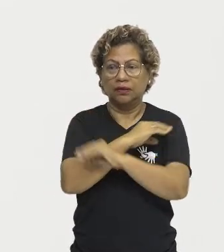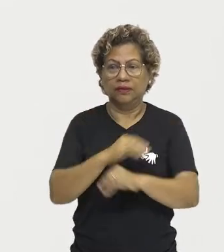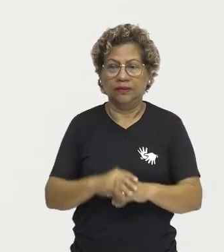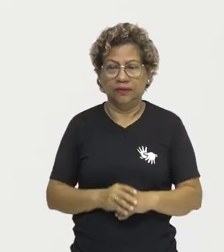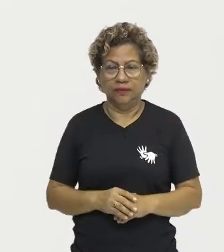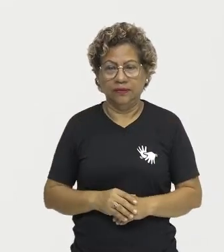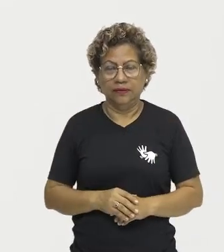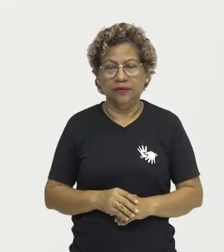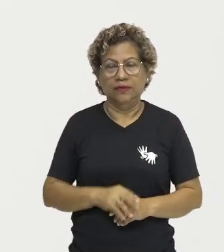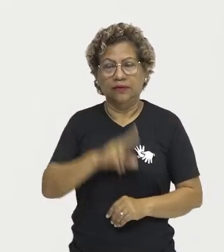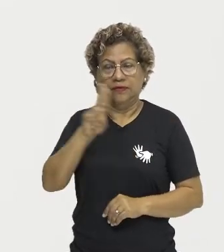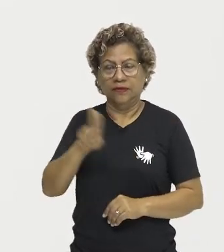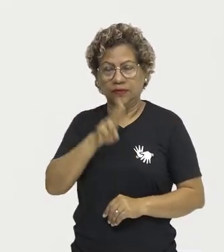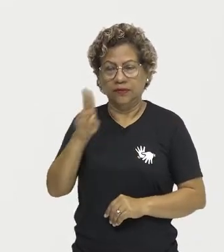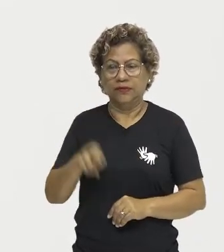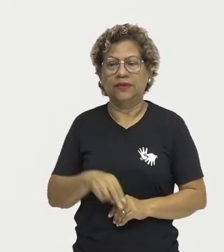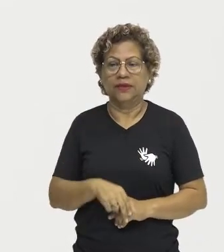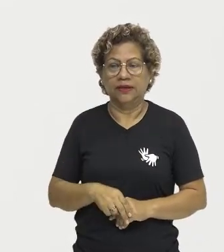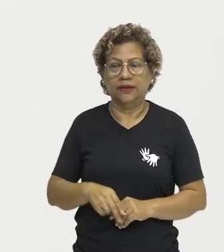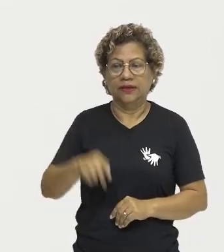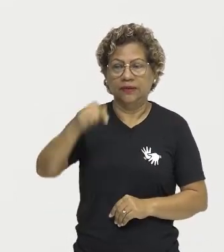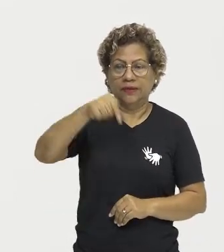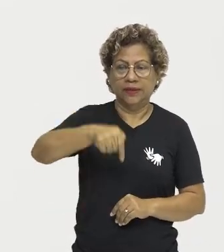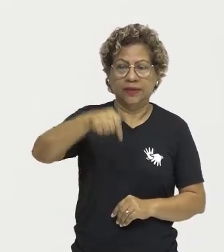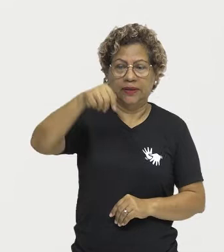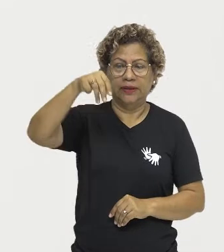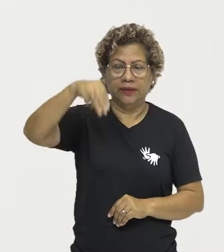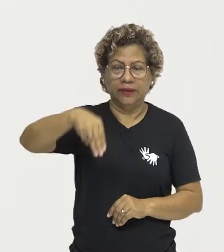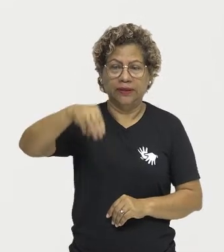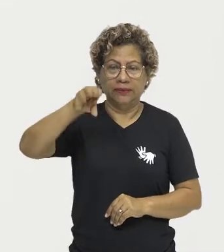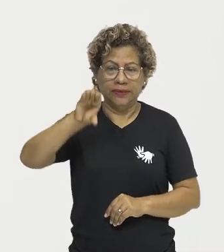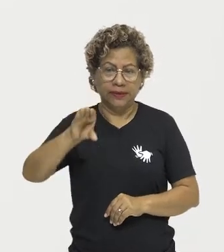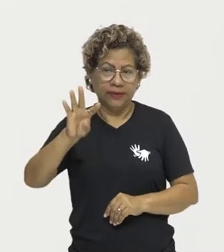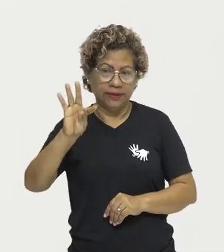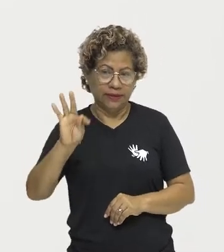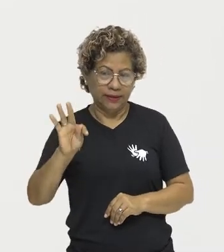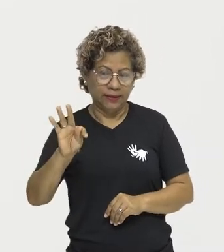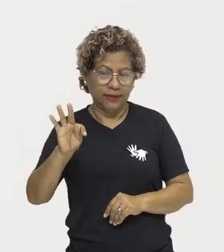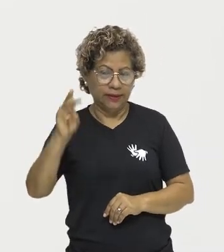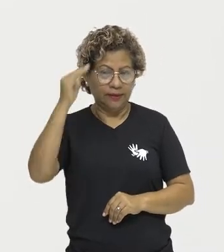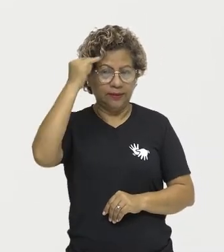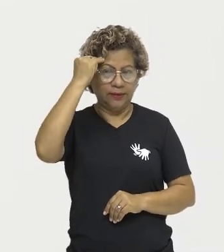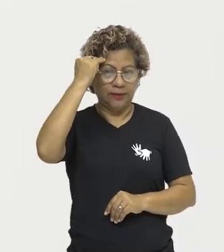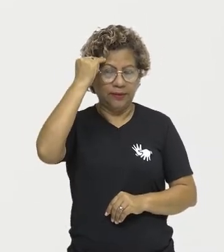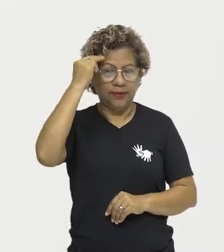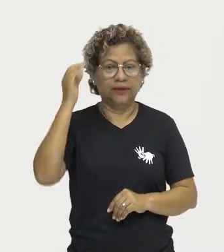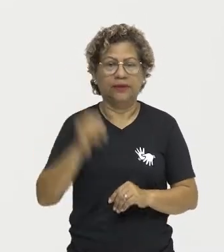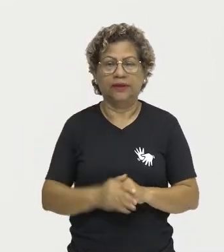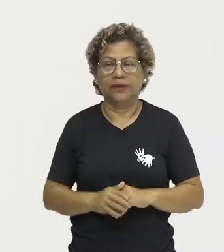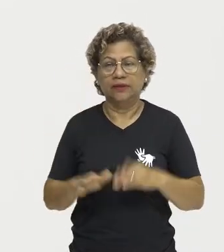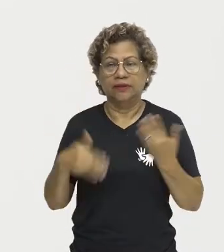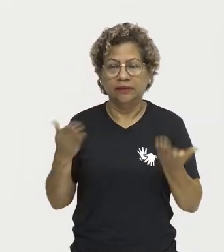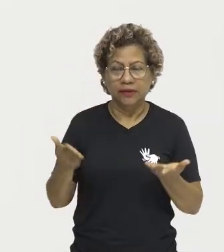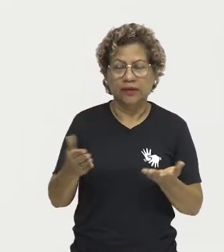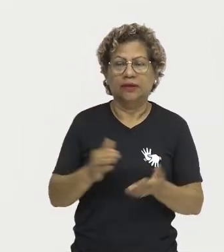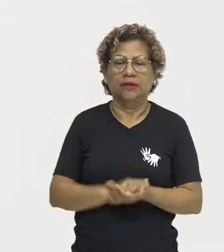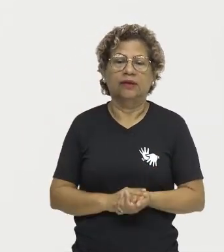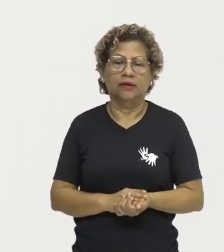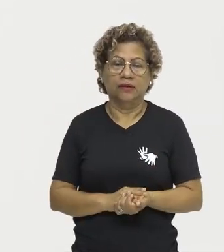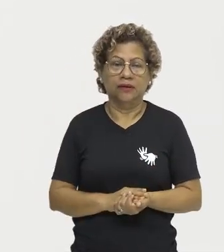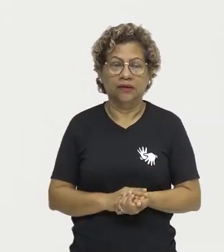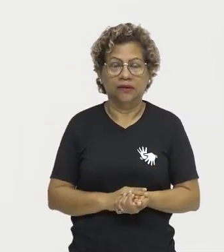que macete. Muito bem. Então, agora que eu já lembrei que o princípio vai envolver aí